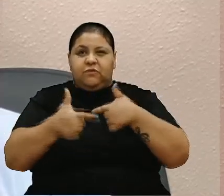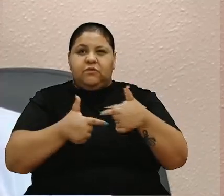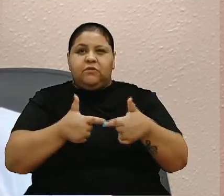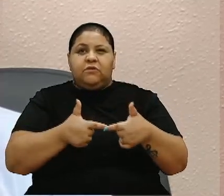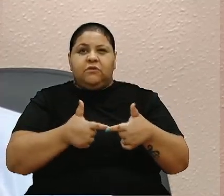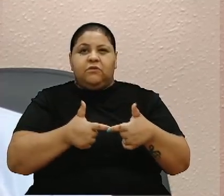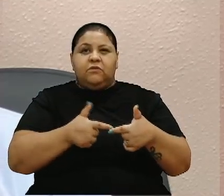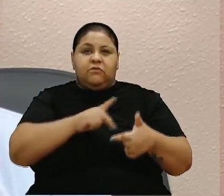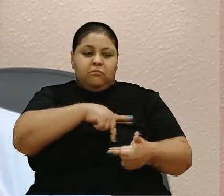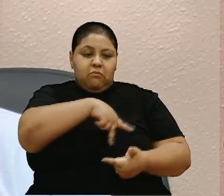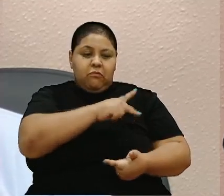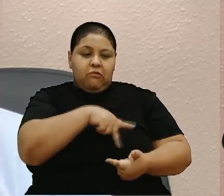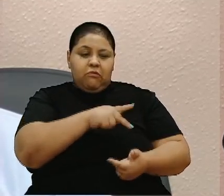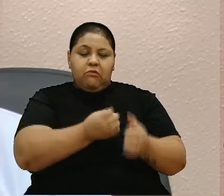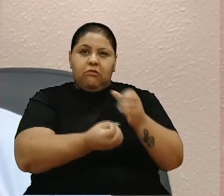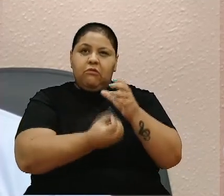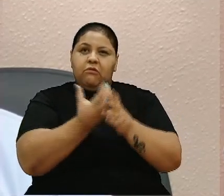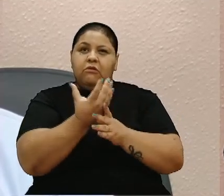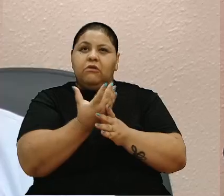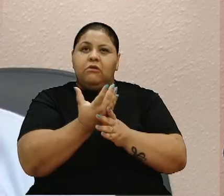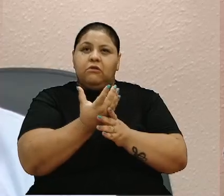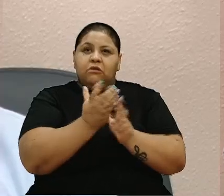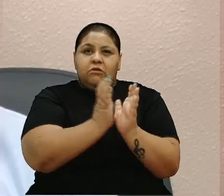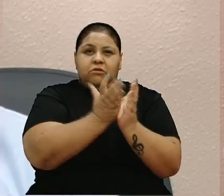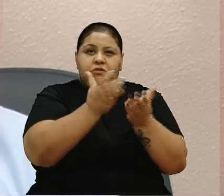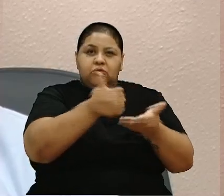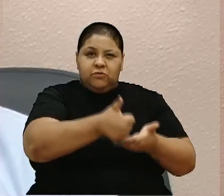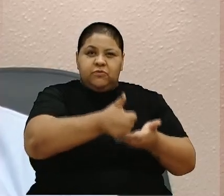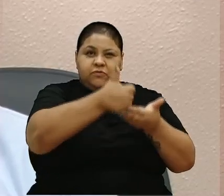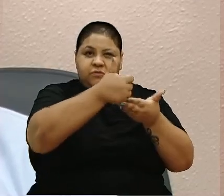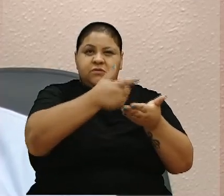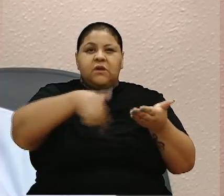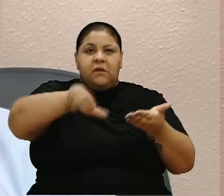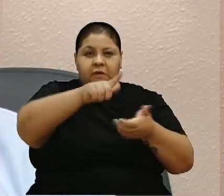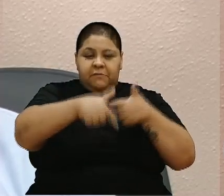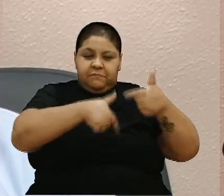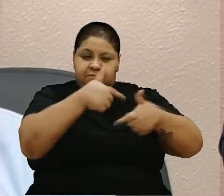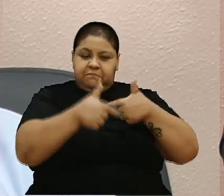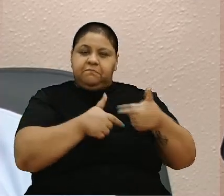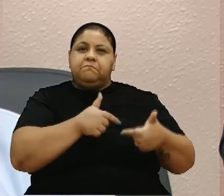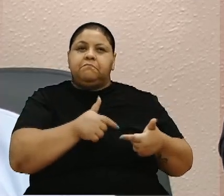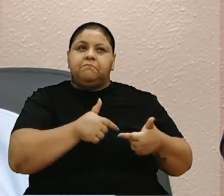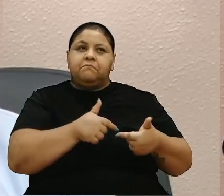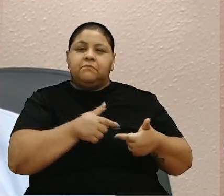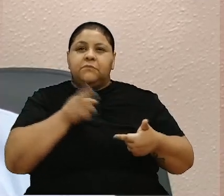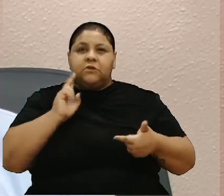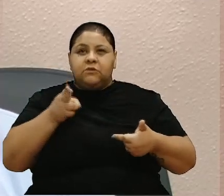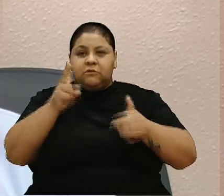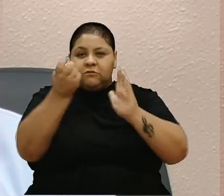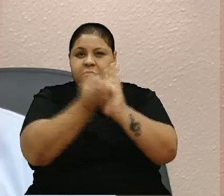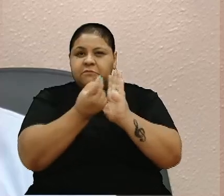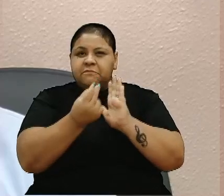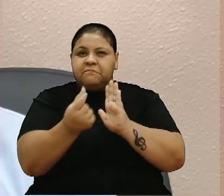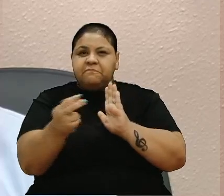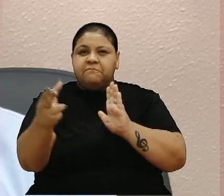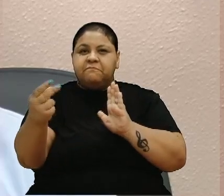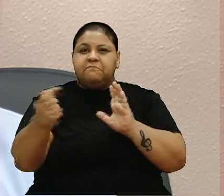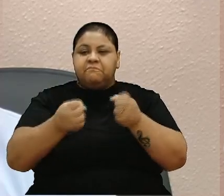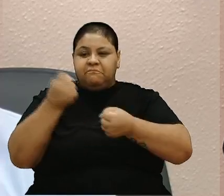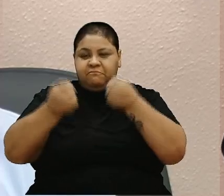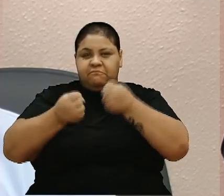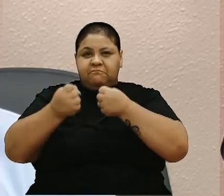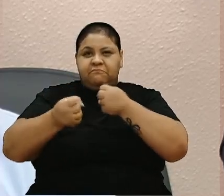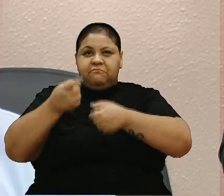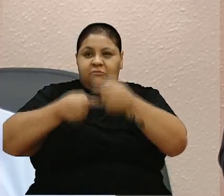Rodrigues com a instalação da Frente Parlamentar, a gente vai trabalhar muito para manter o legado desse piloto que nos deixa e avançar